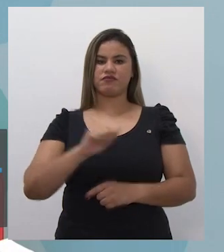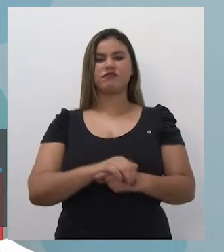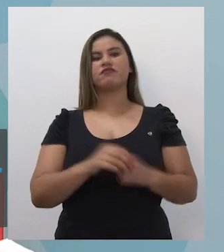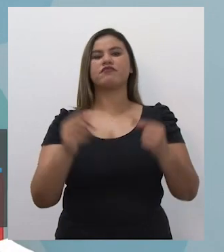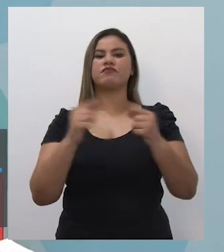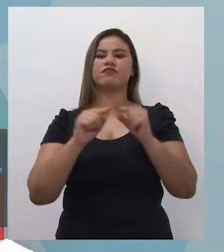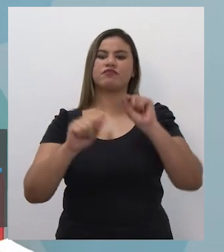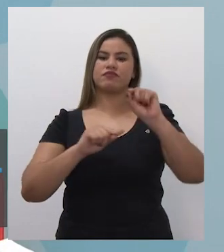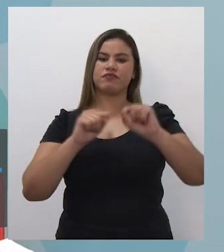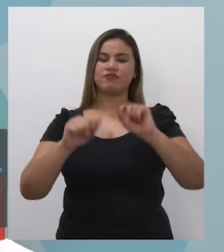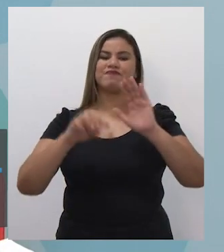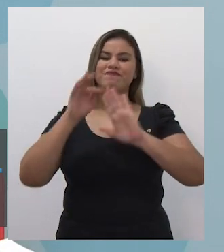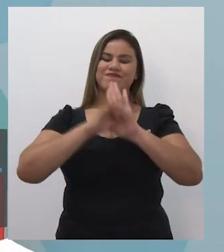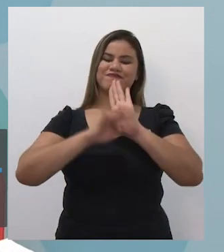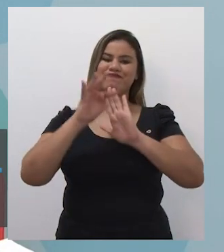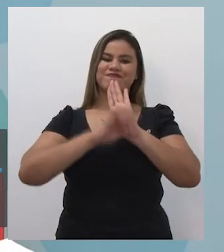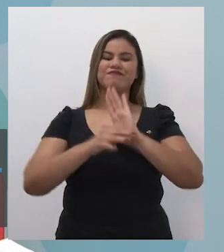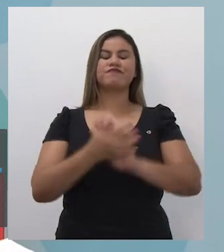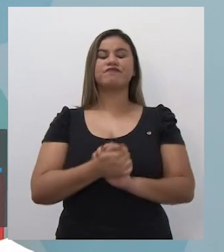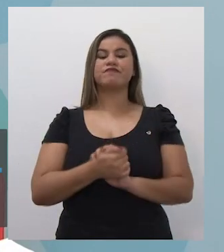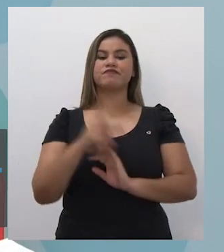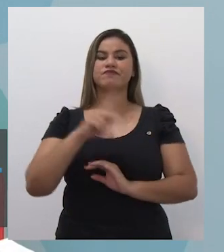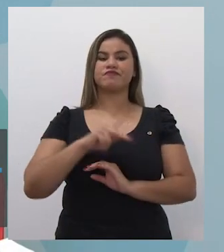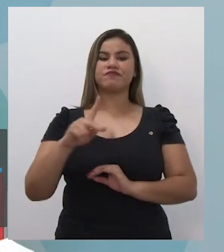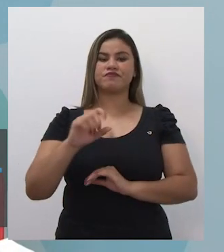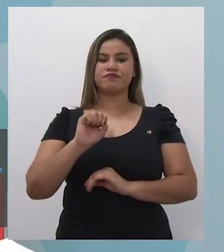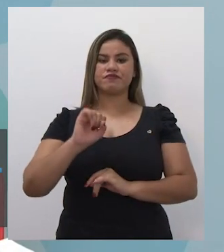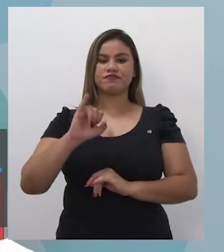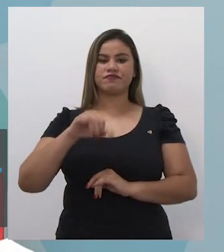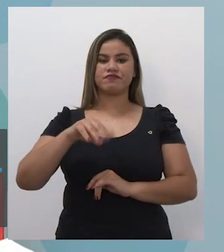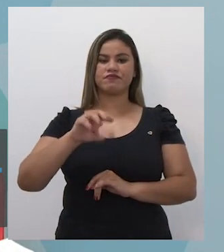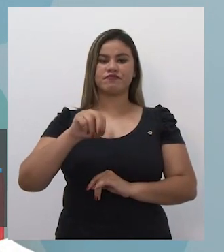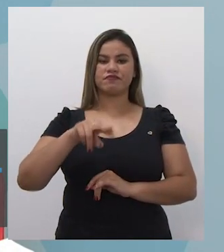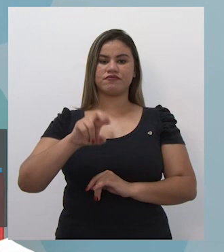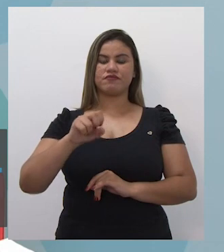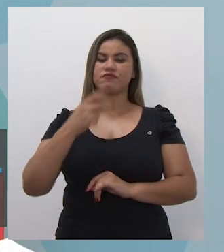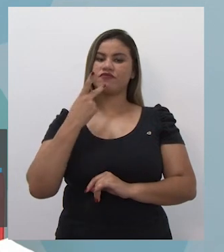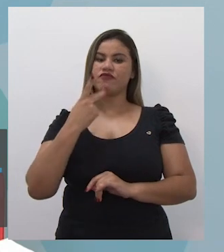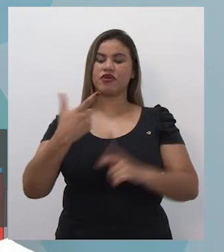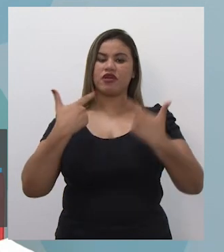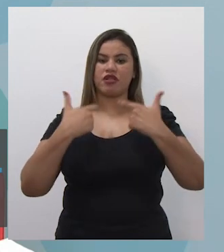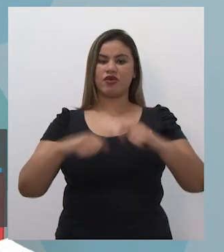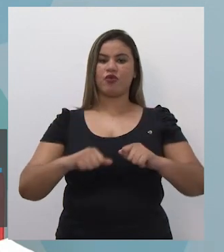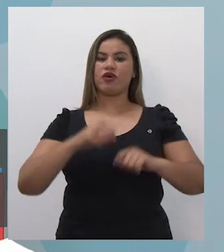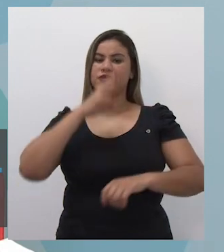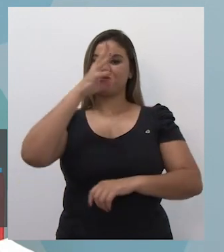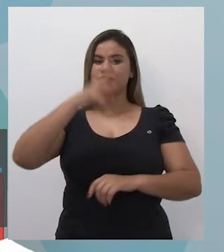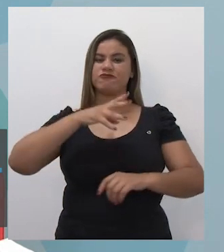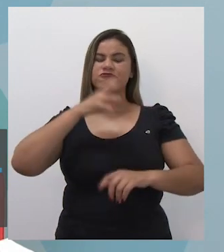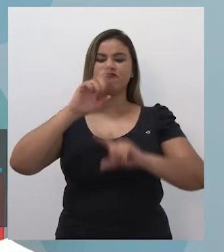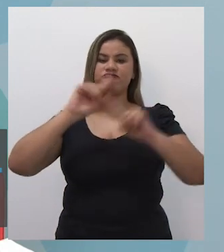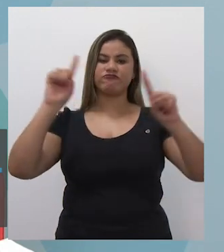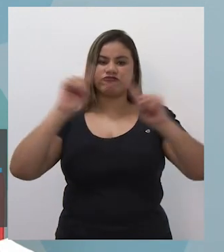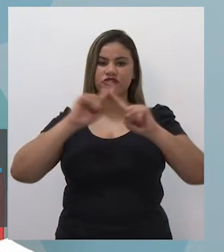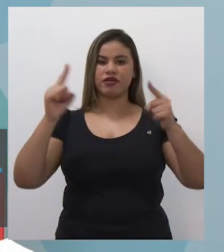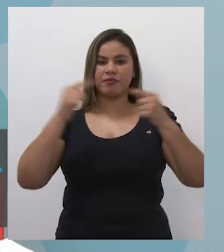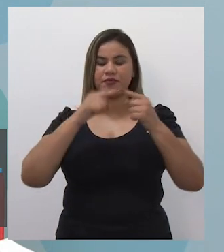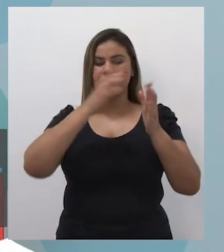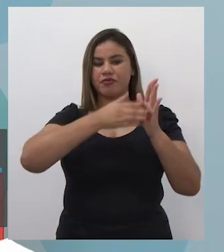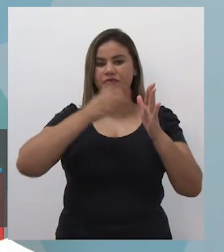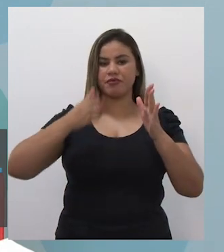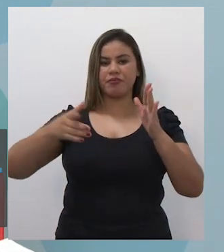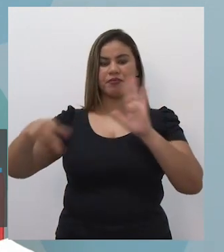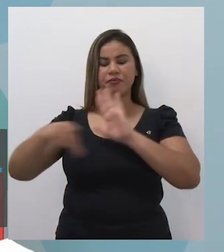que também aparecem no texto. A professora Simone fala através da linguagem crítica dos componentes organizacionais da